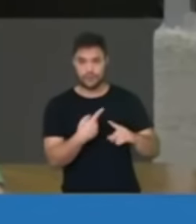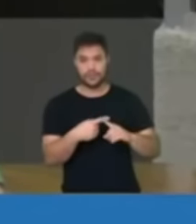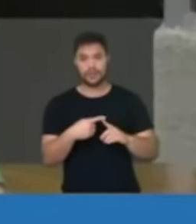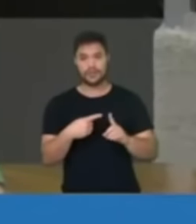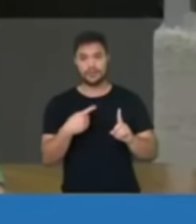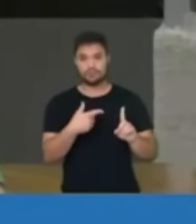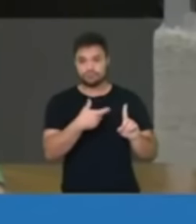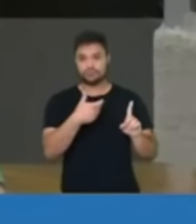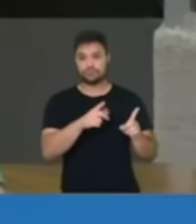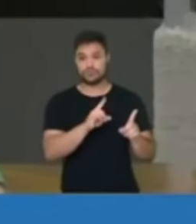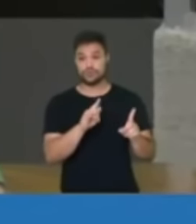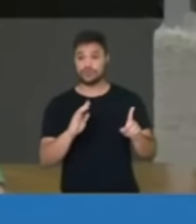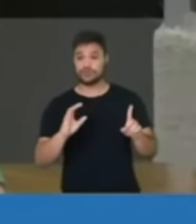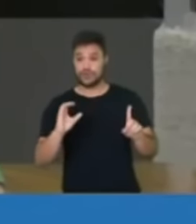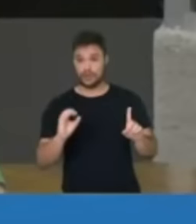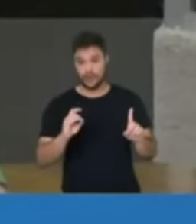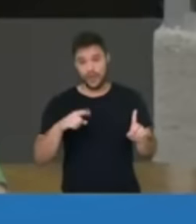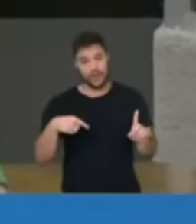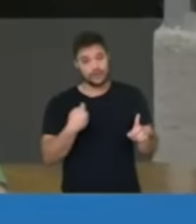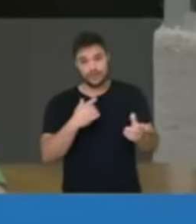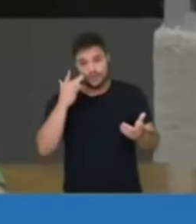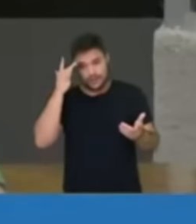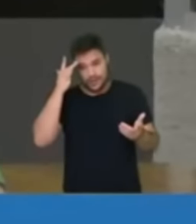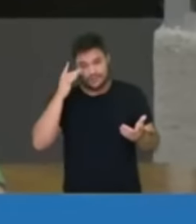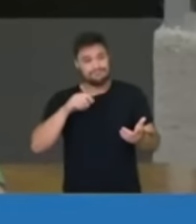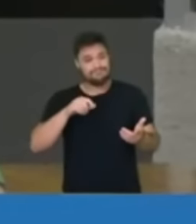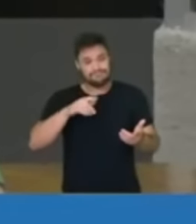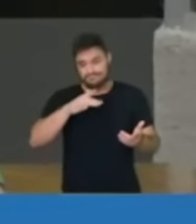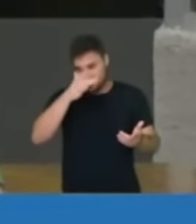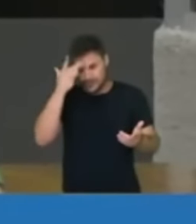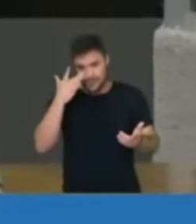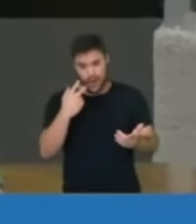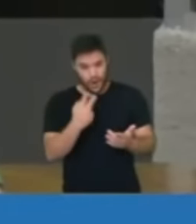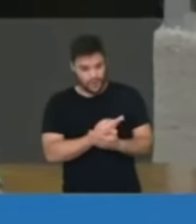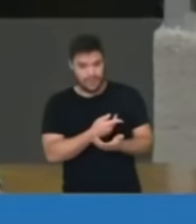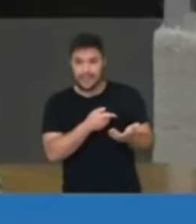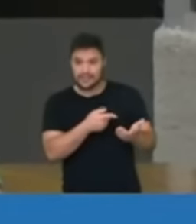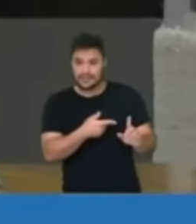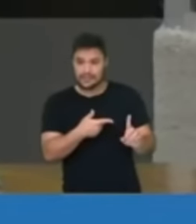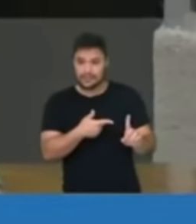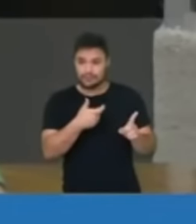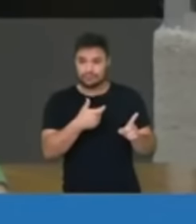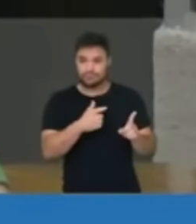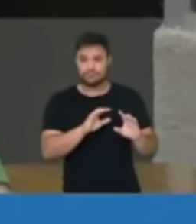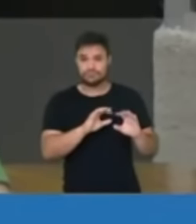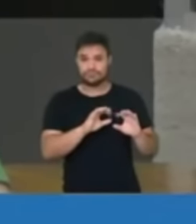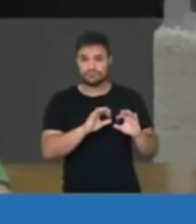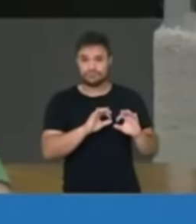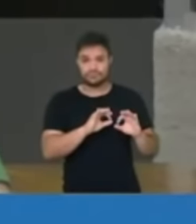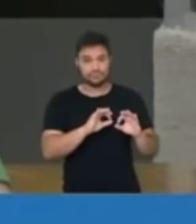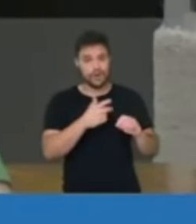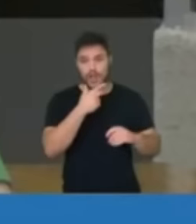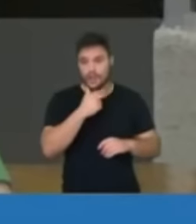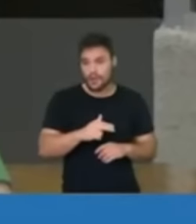do Diego. Ninguém sabe, ou só quem passou por ter um